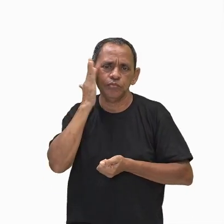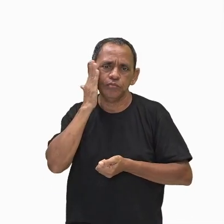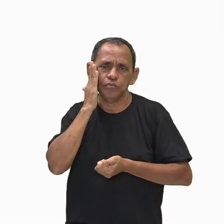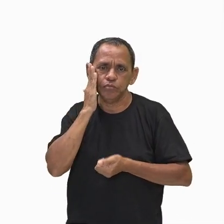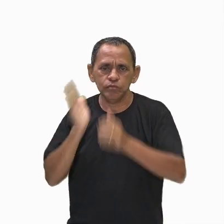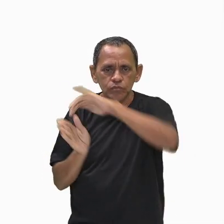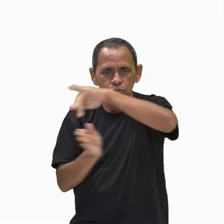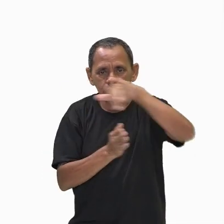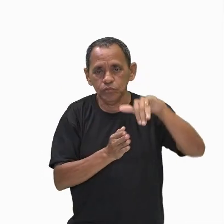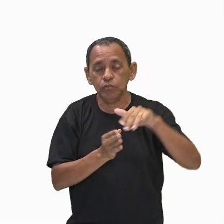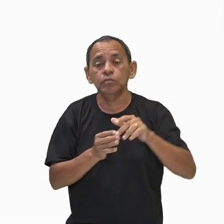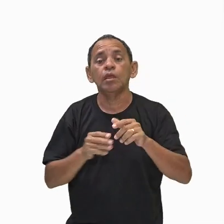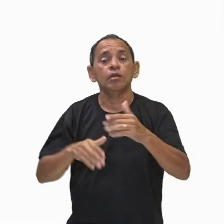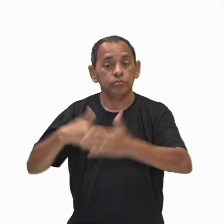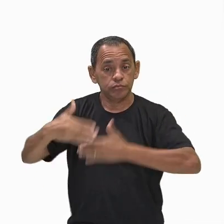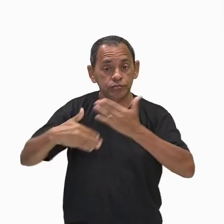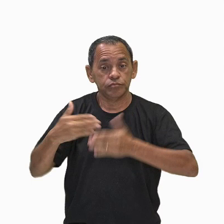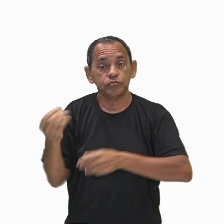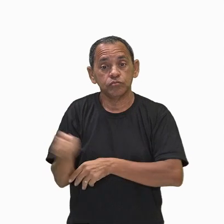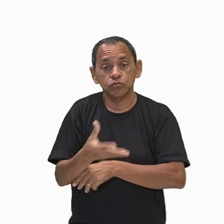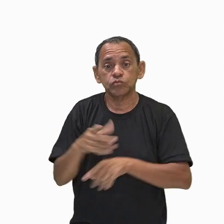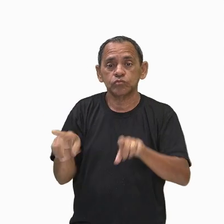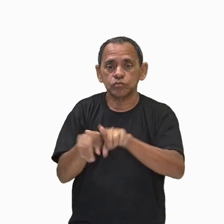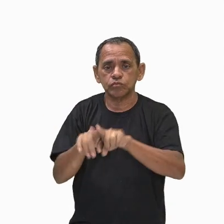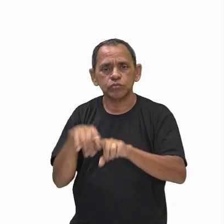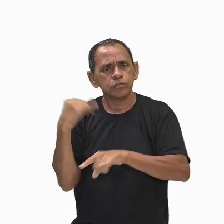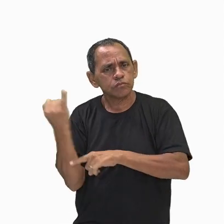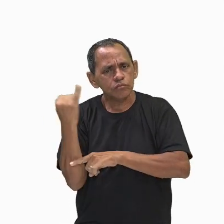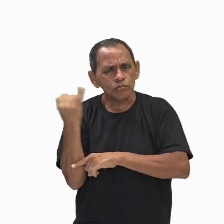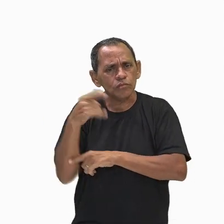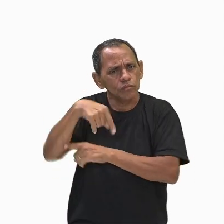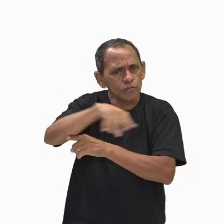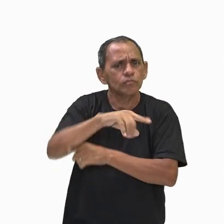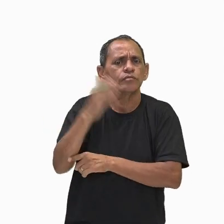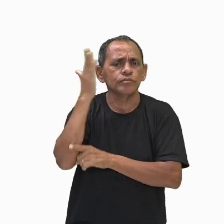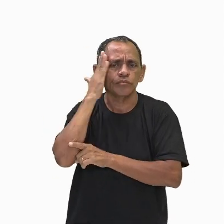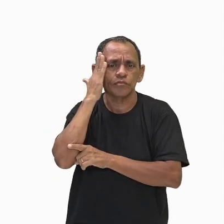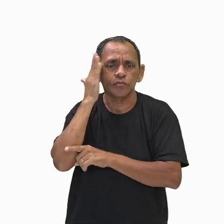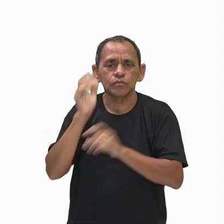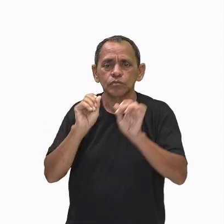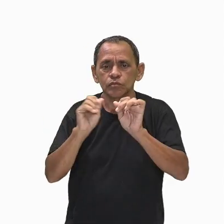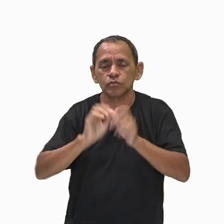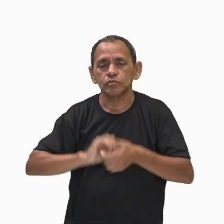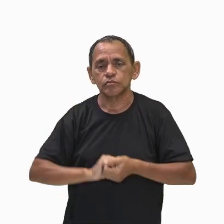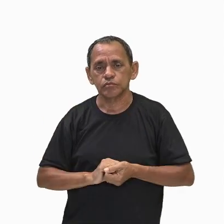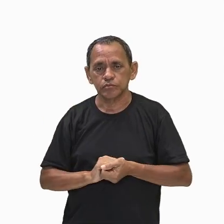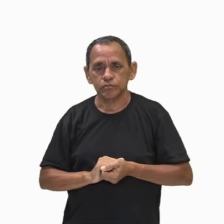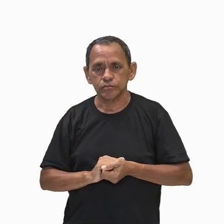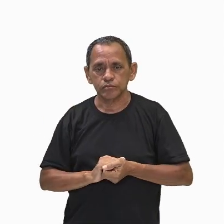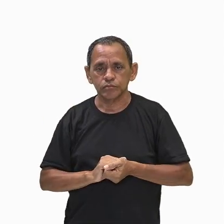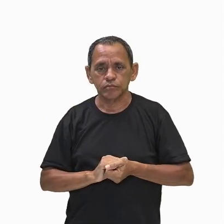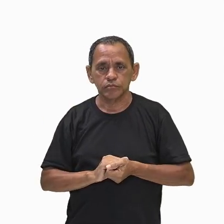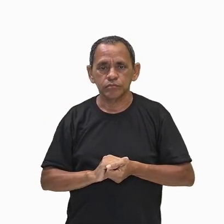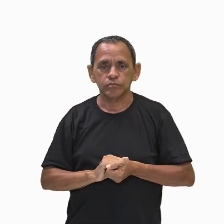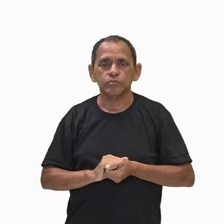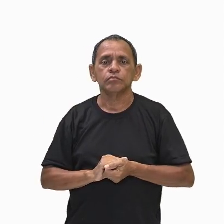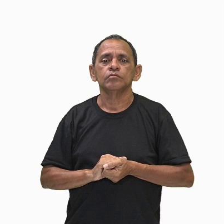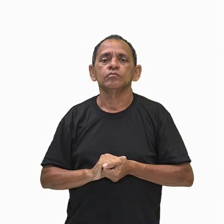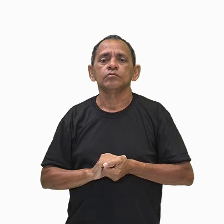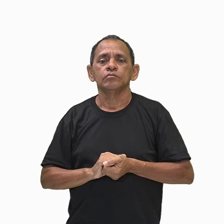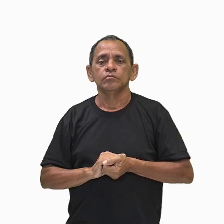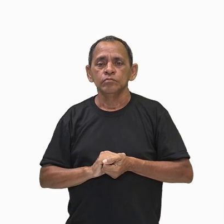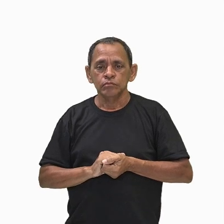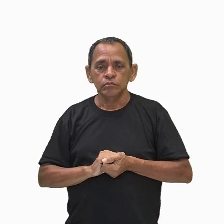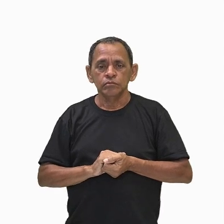processo muito importante para que vocês saibam que a transcrição ela